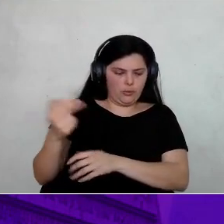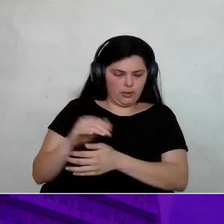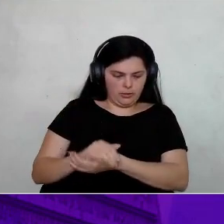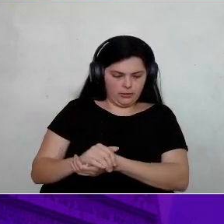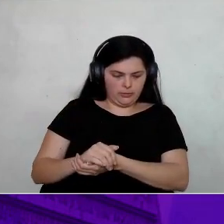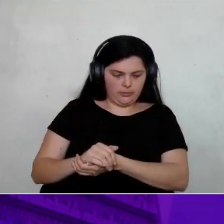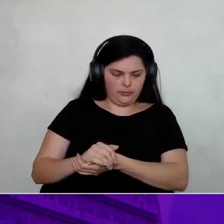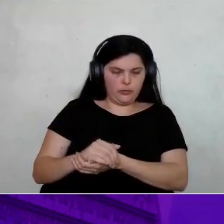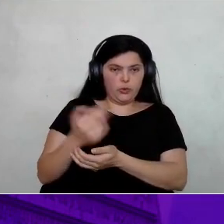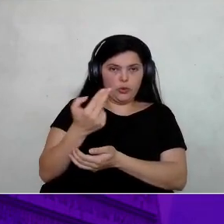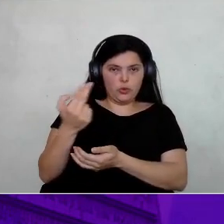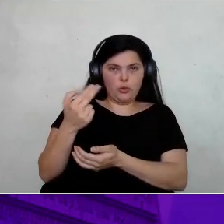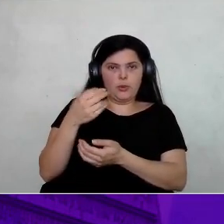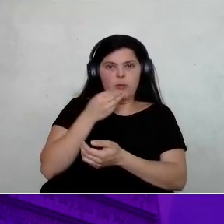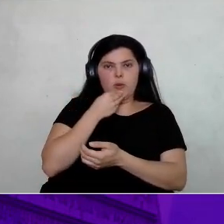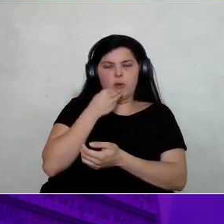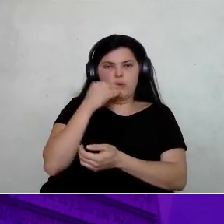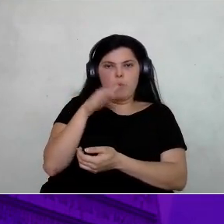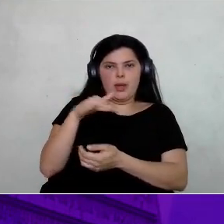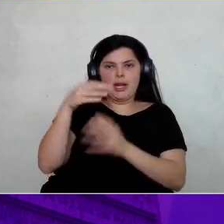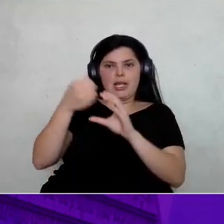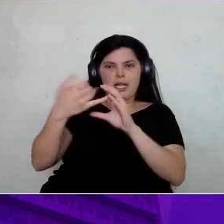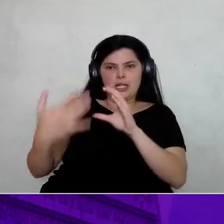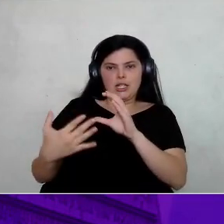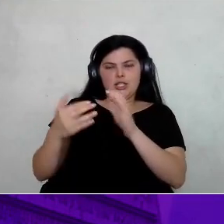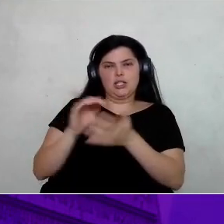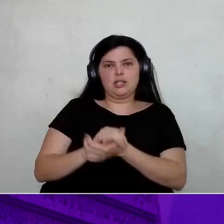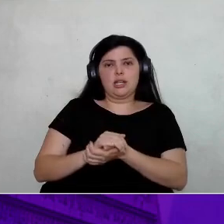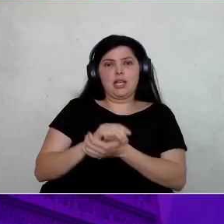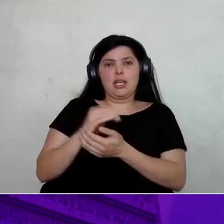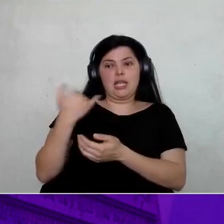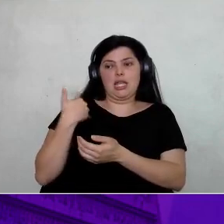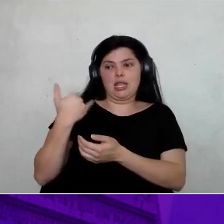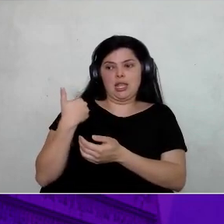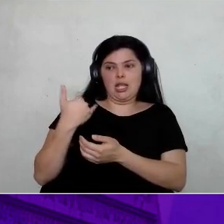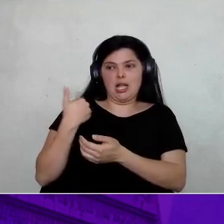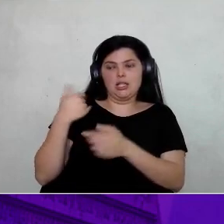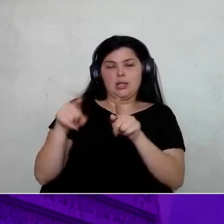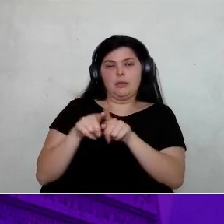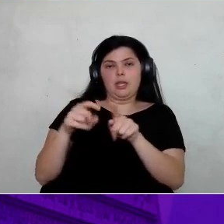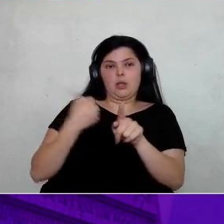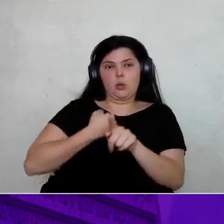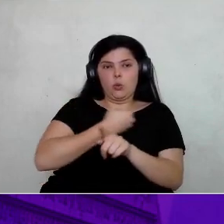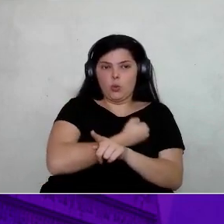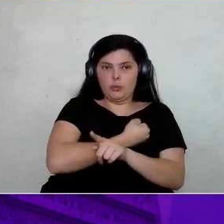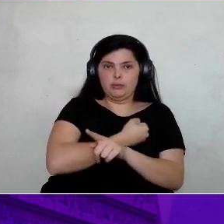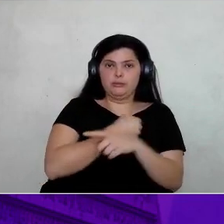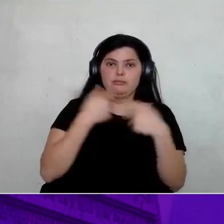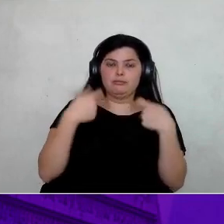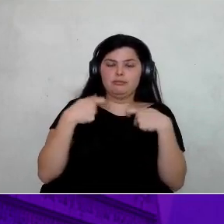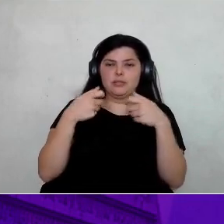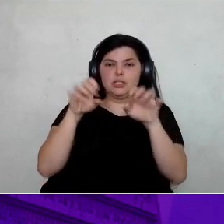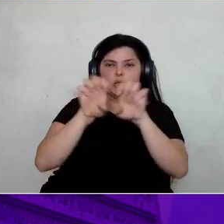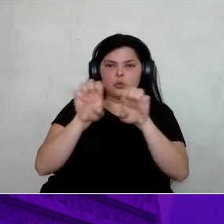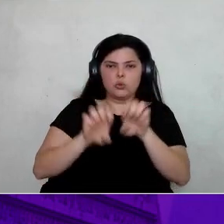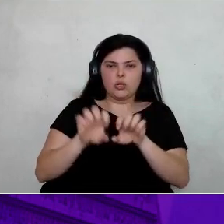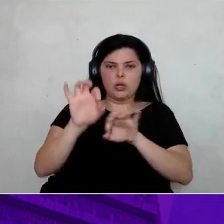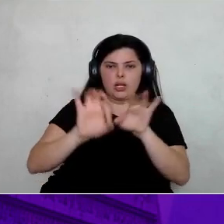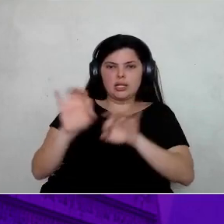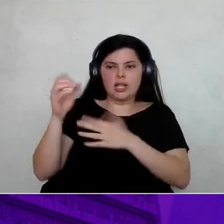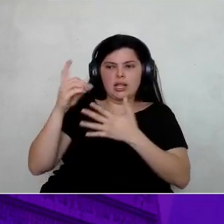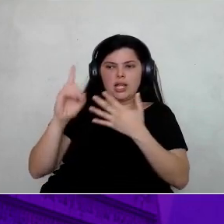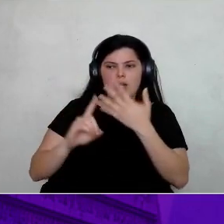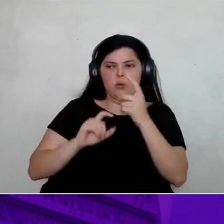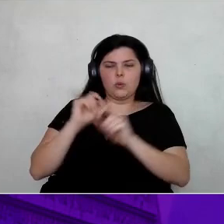com certeza, é um campo de caractere, uma idade, que é um campo numérico. Então, a gente começou a estruturar esse dado para quê? Para